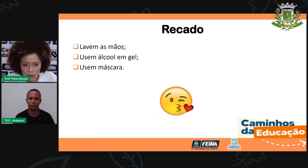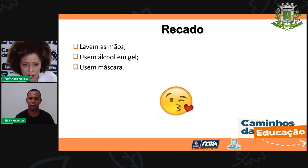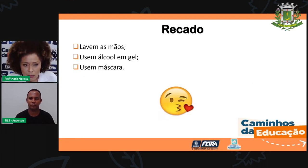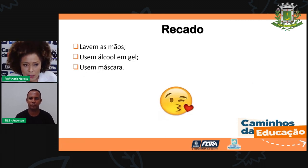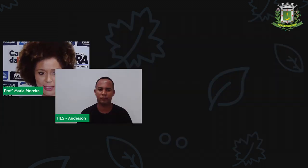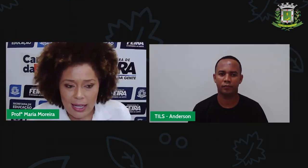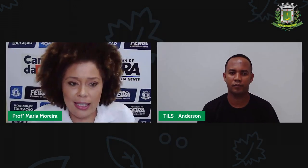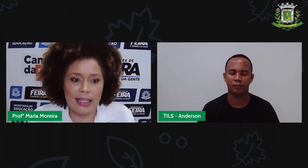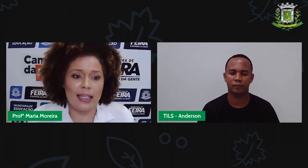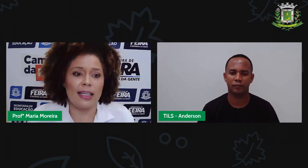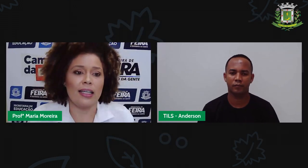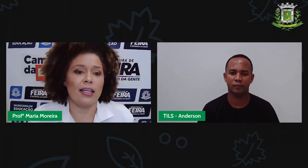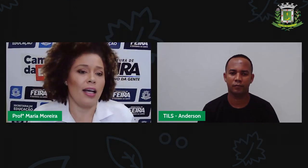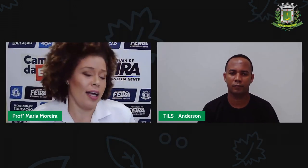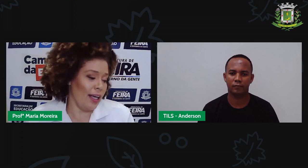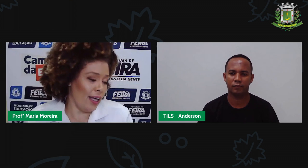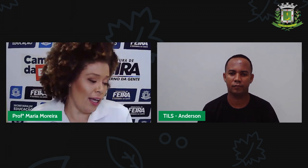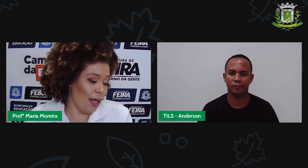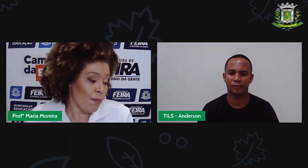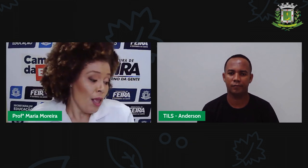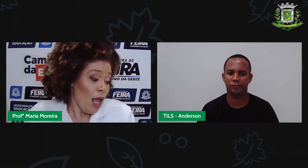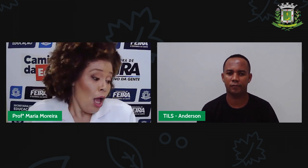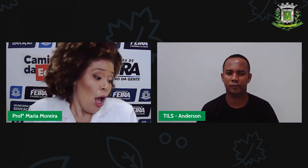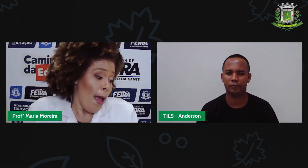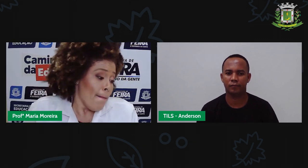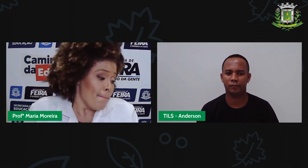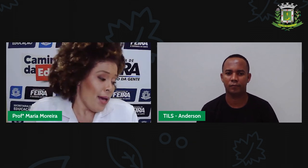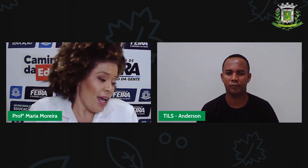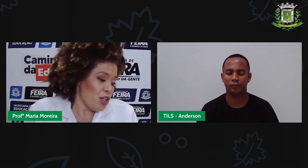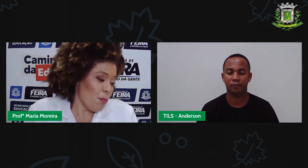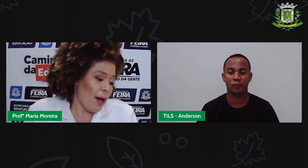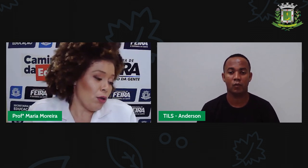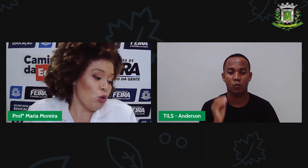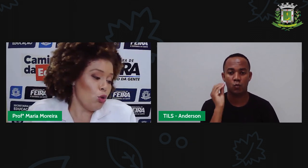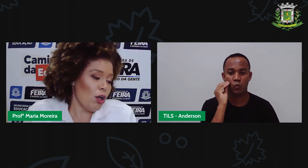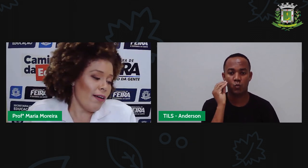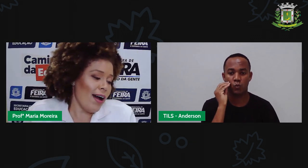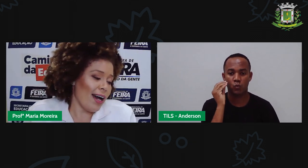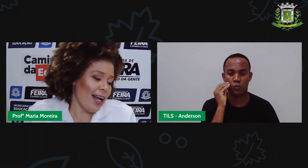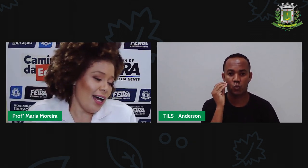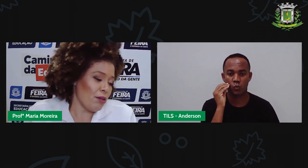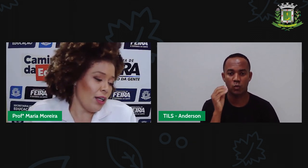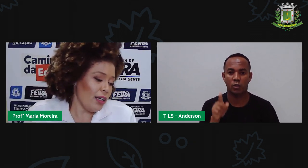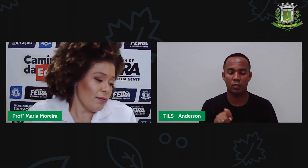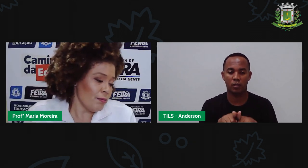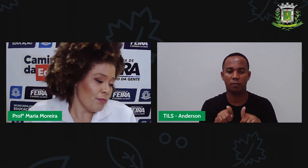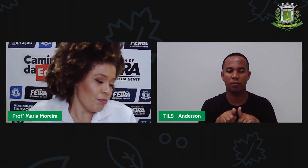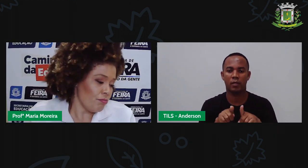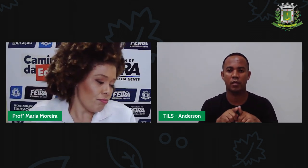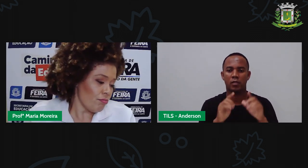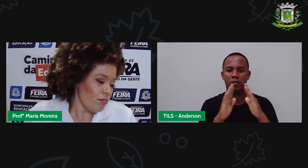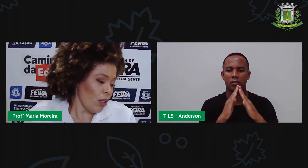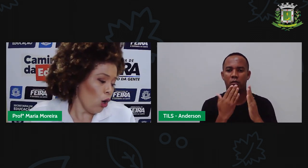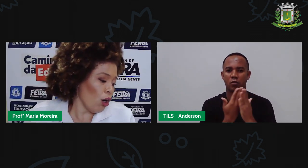Cadê o slide para sair? Aê! Beijo para o núcleo agrário, né?